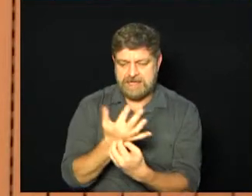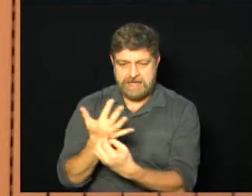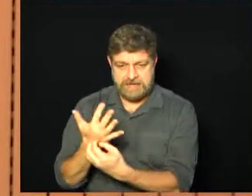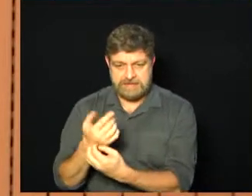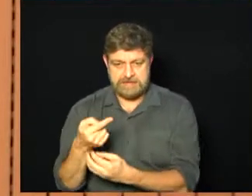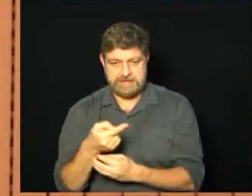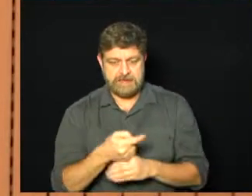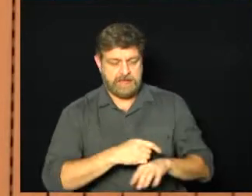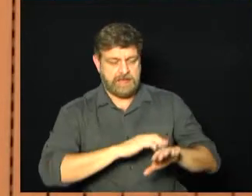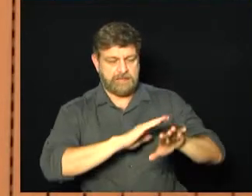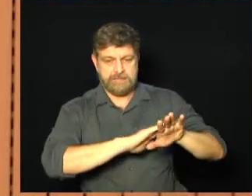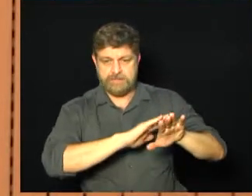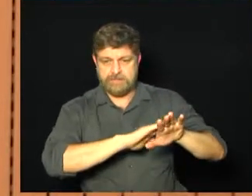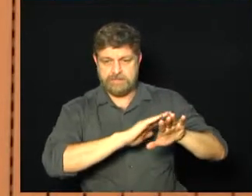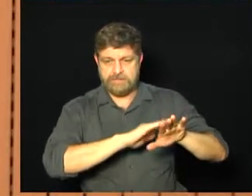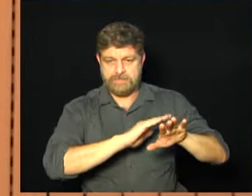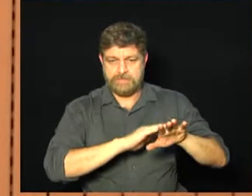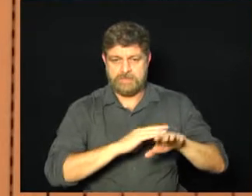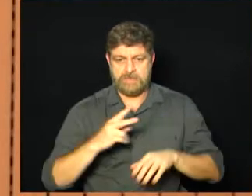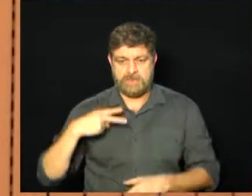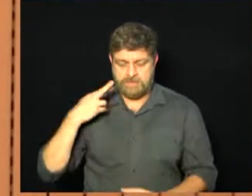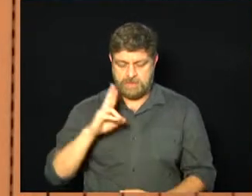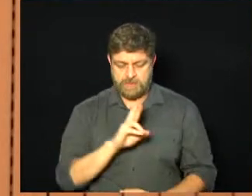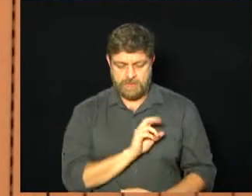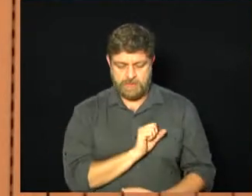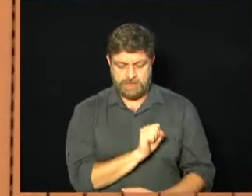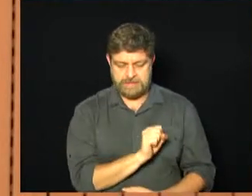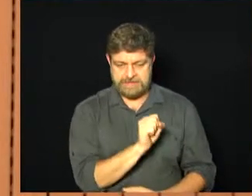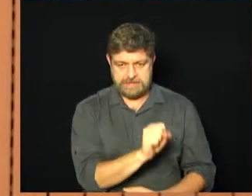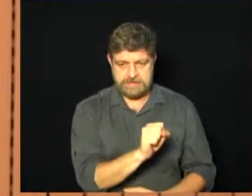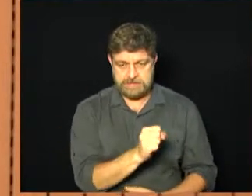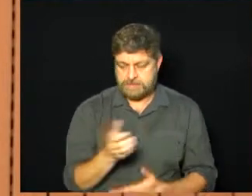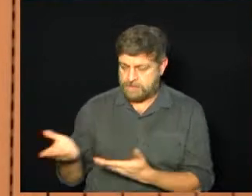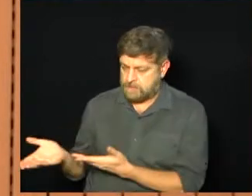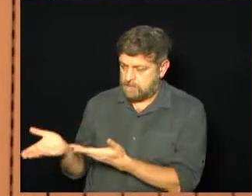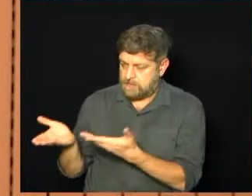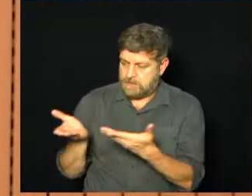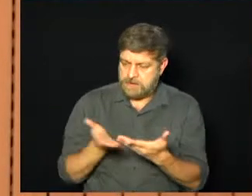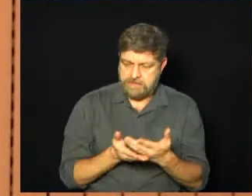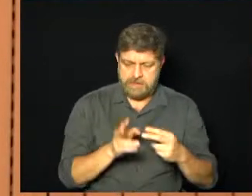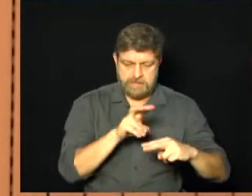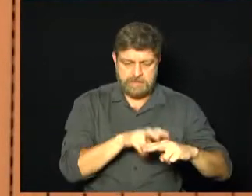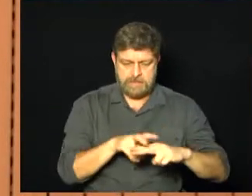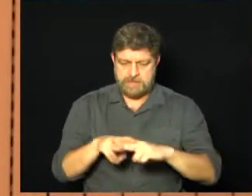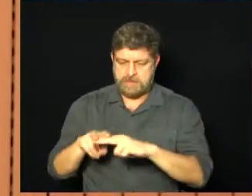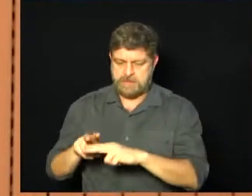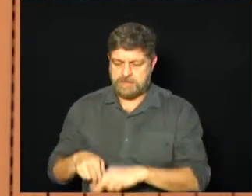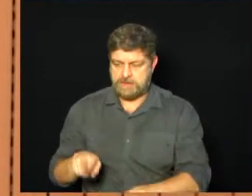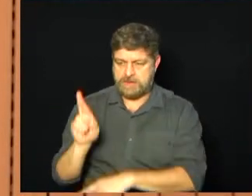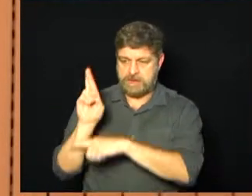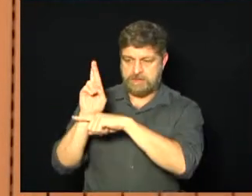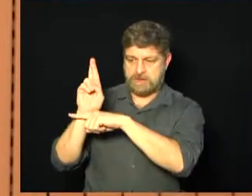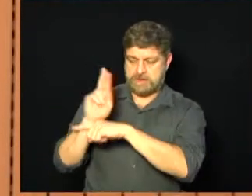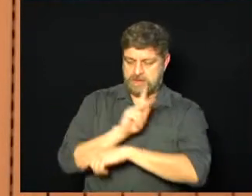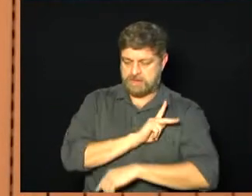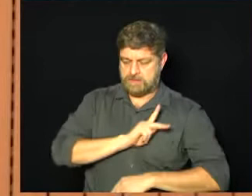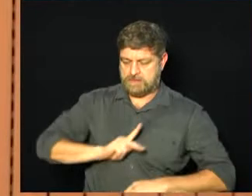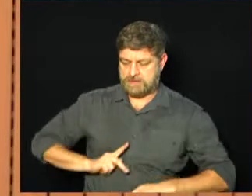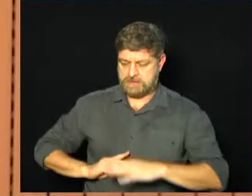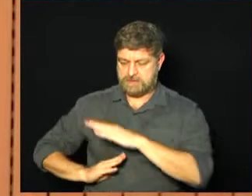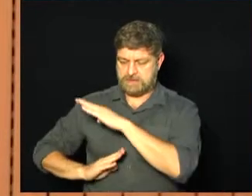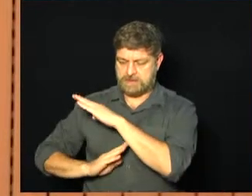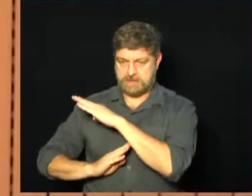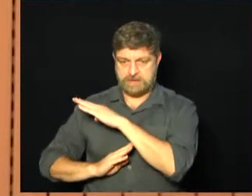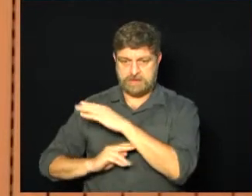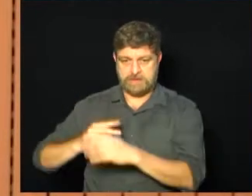vereador Luiz Carlos Rossini. Nós convidamos para compor a mesa, representando o presidente da Câmara Municipal de Campinas,